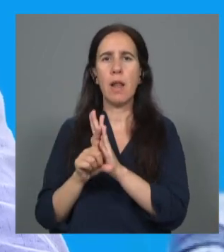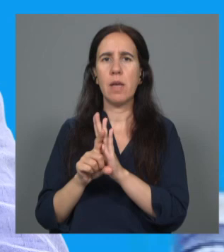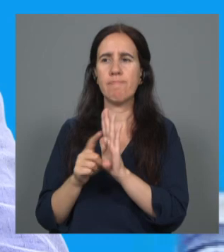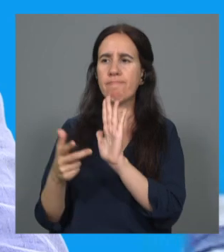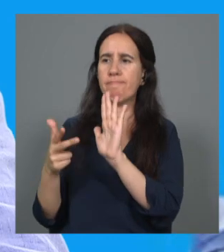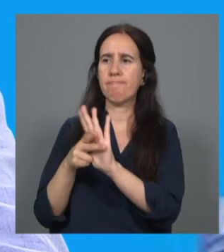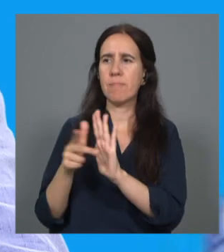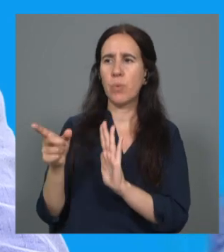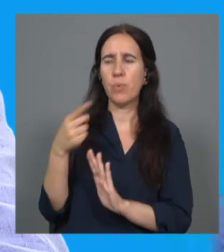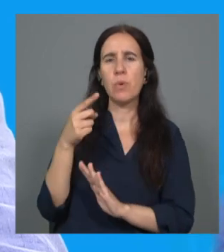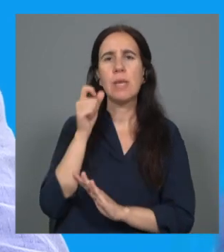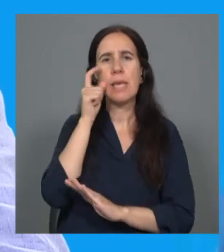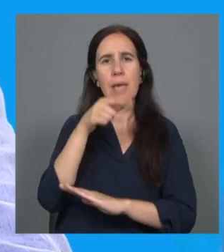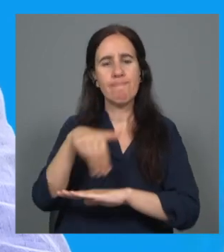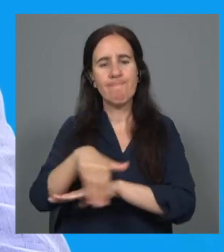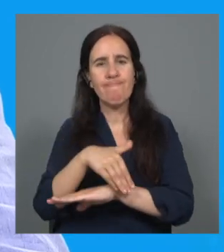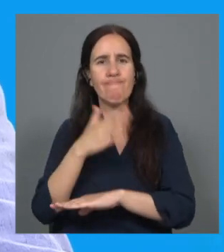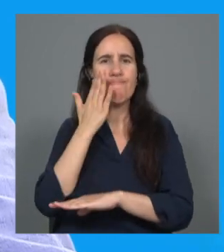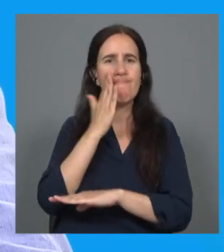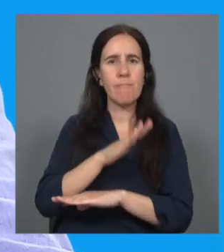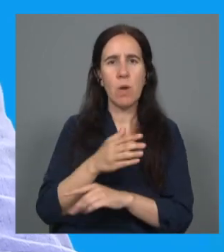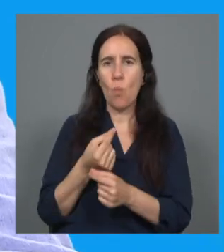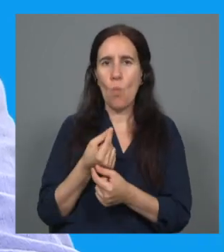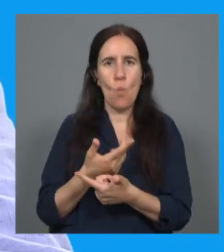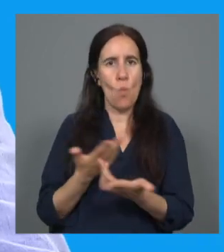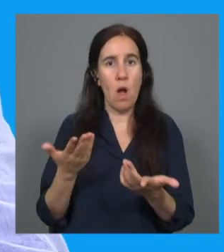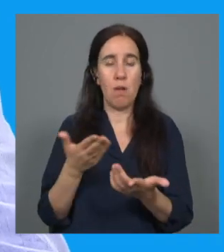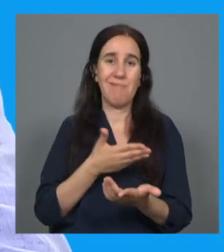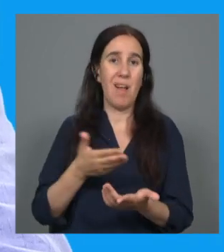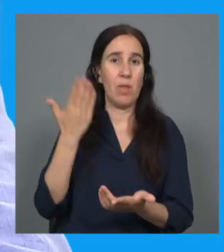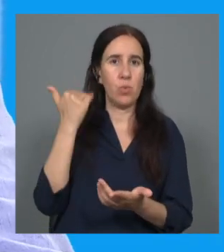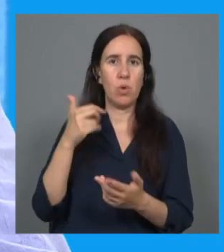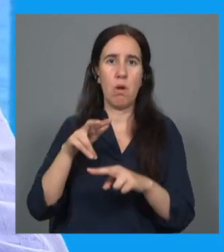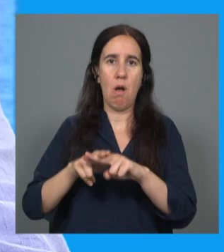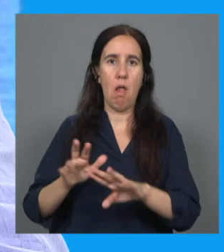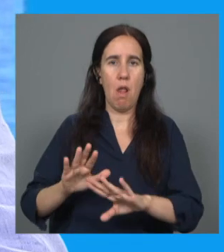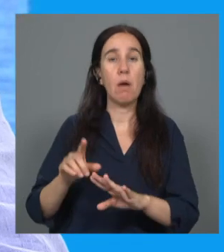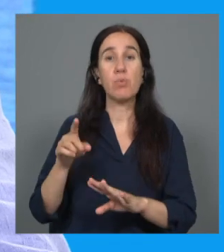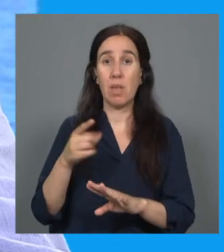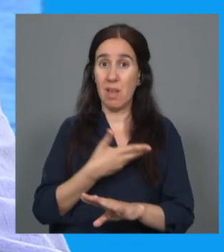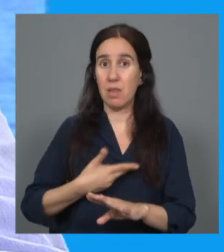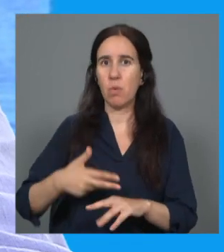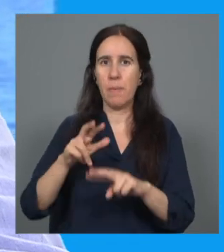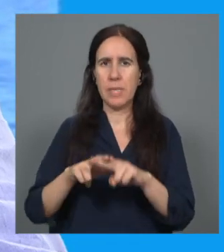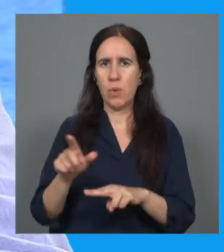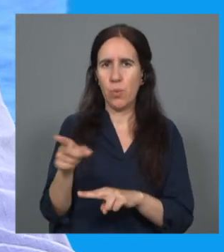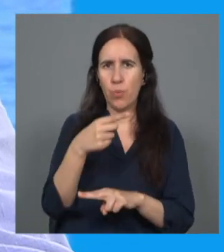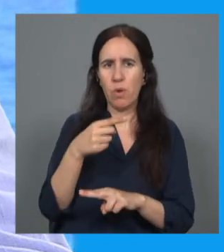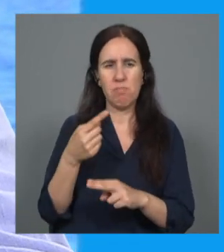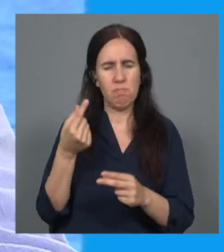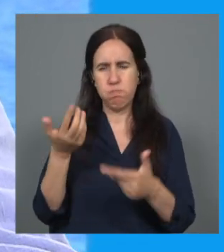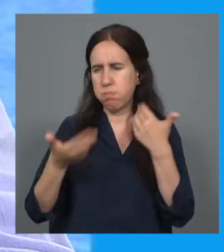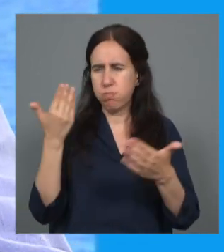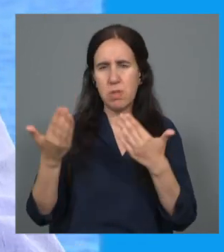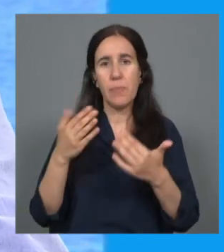ficava indigente e em situação de insolvência, que naquela altura não só era preso, expoliado de tudo, mas os próprios filhos muitas vezes